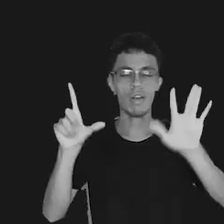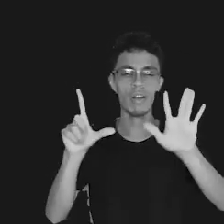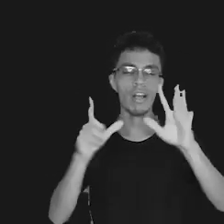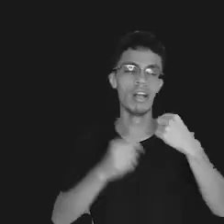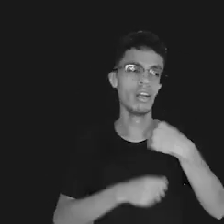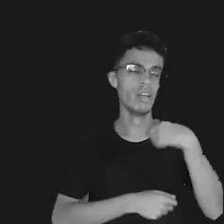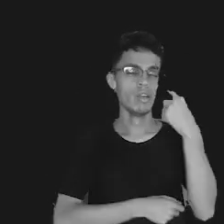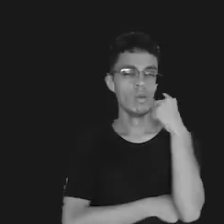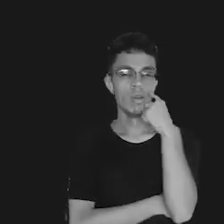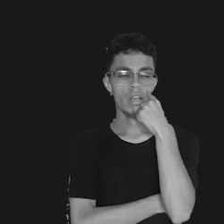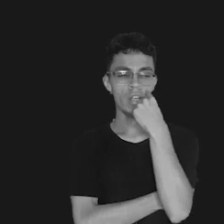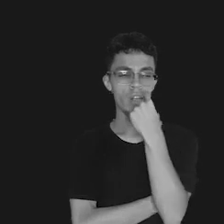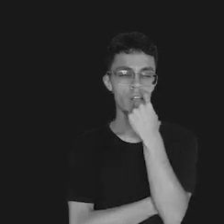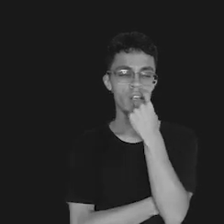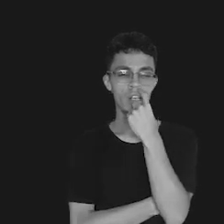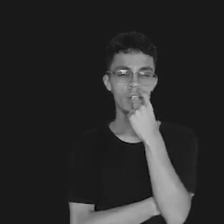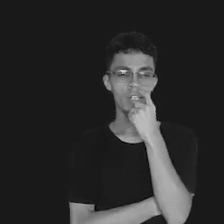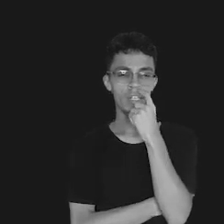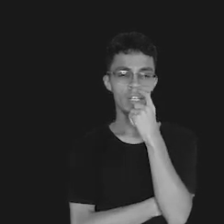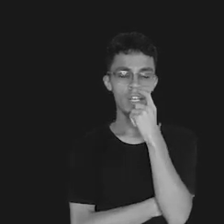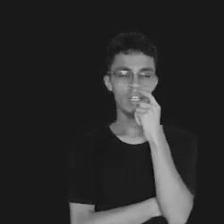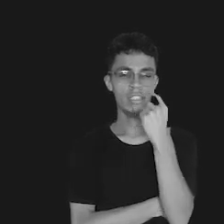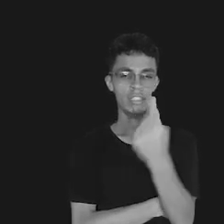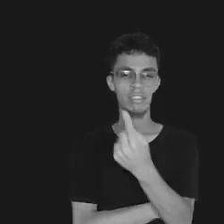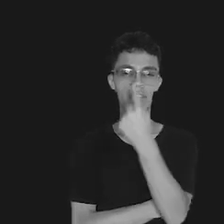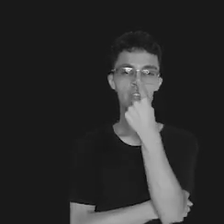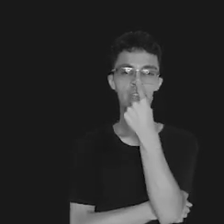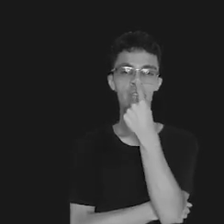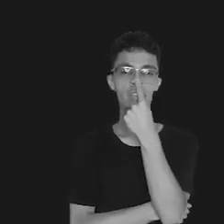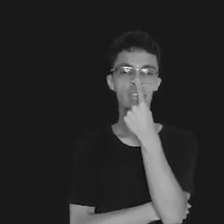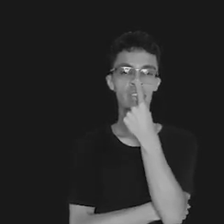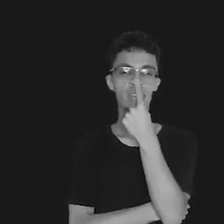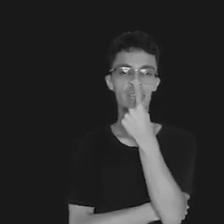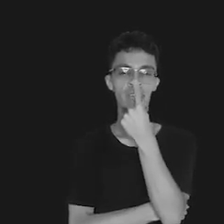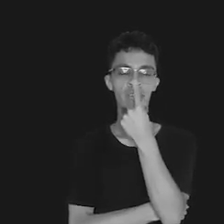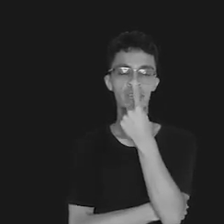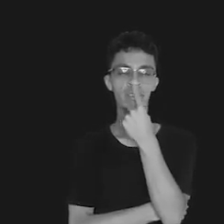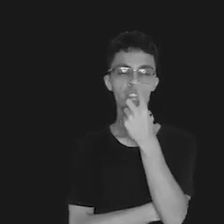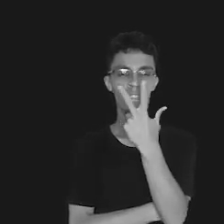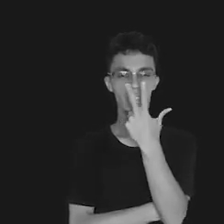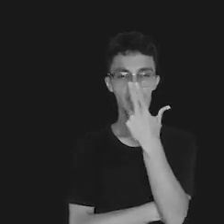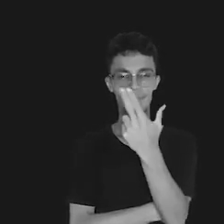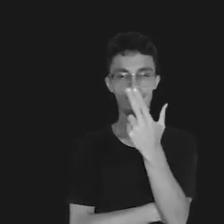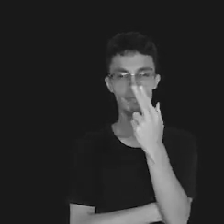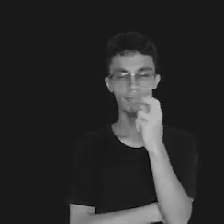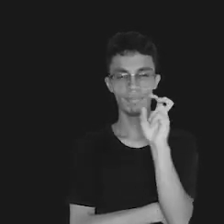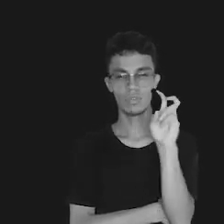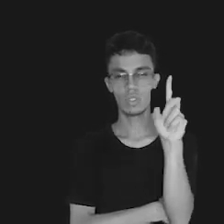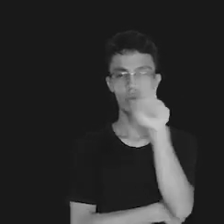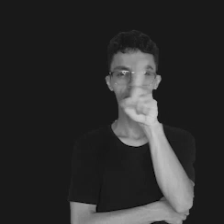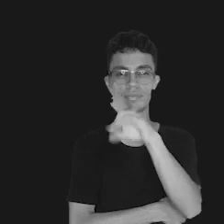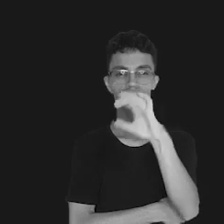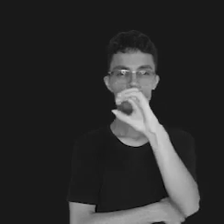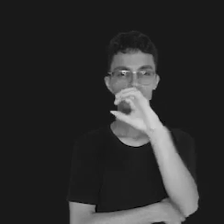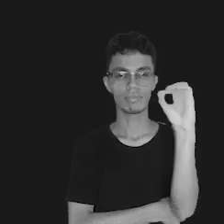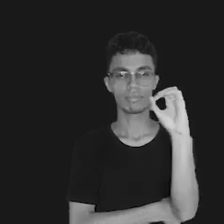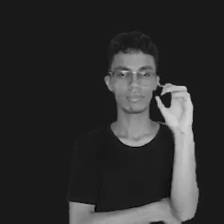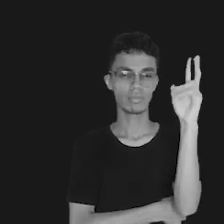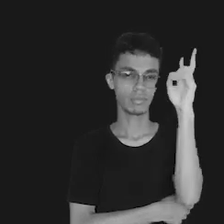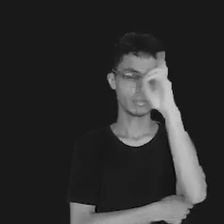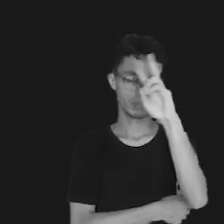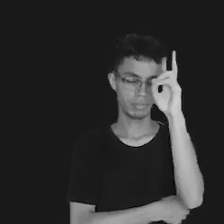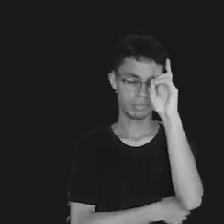eu vou ficando íntimo disso. E eu acho que, sobre o Zoom e essa história, eu